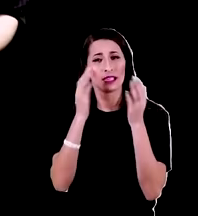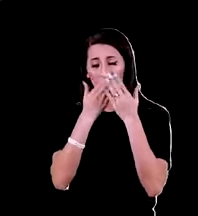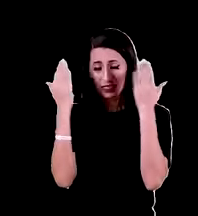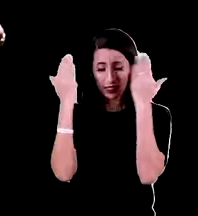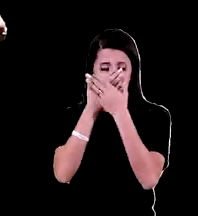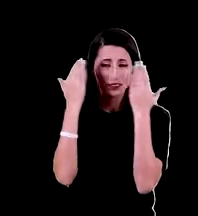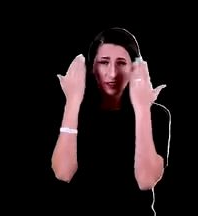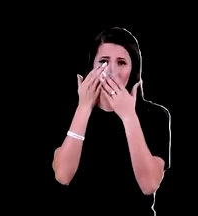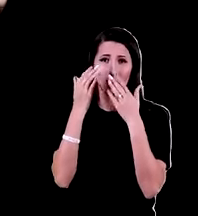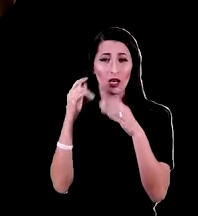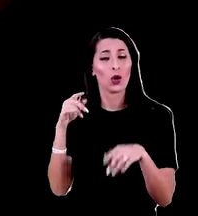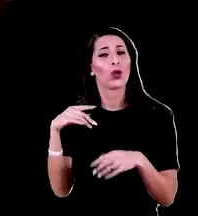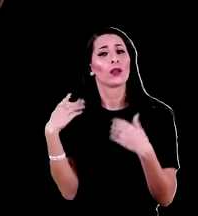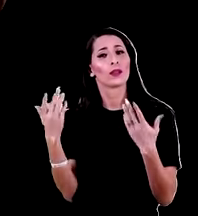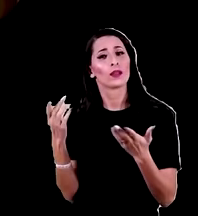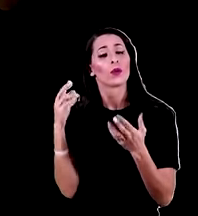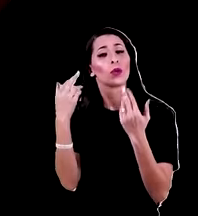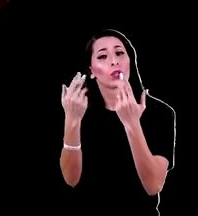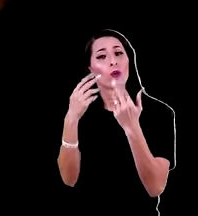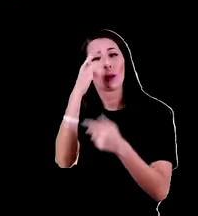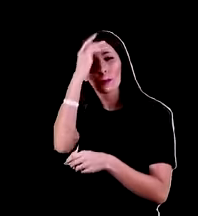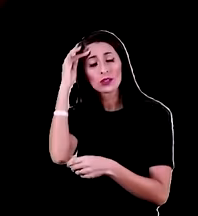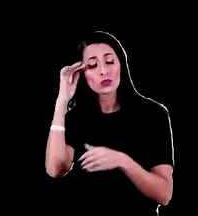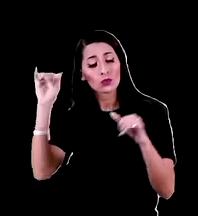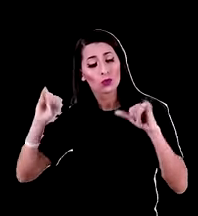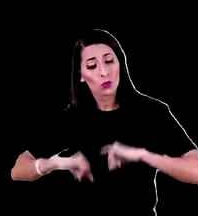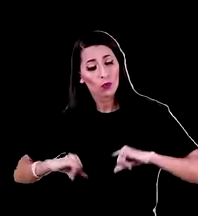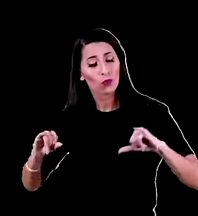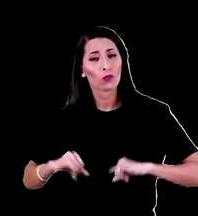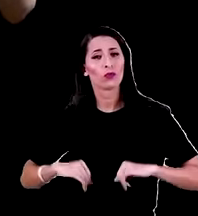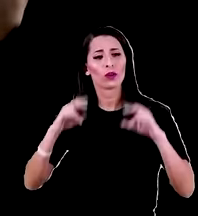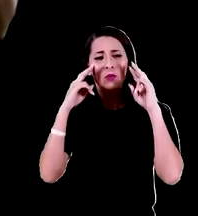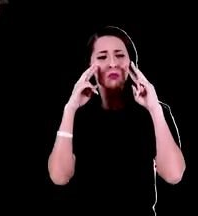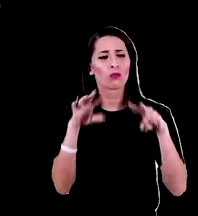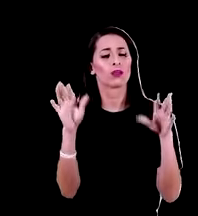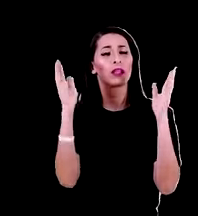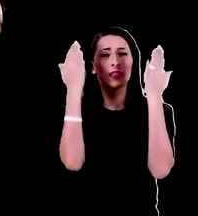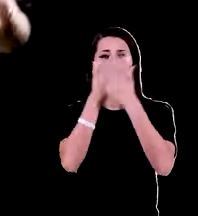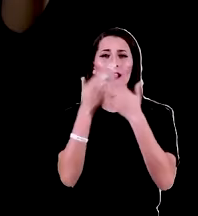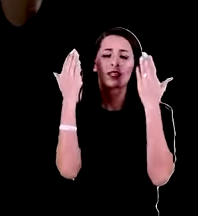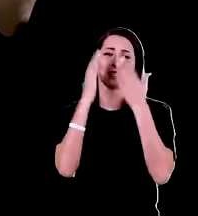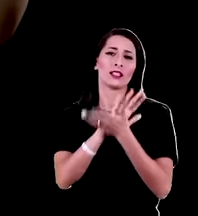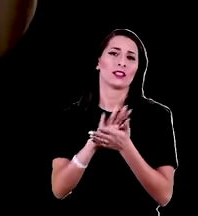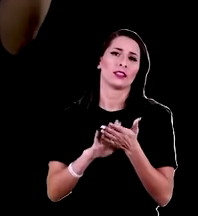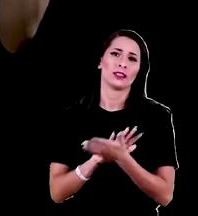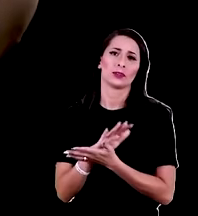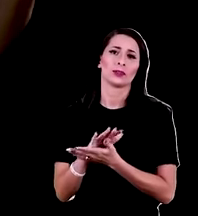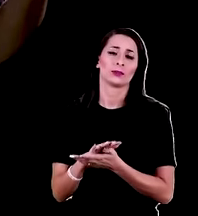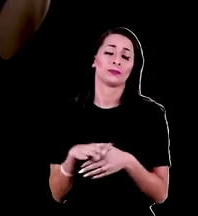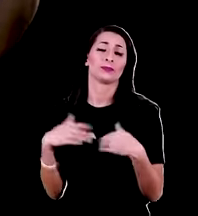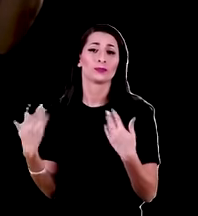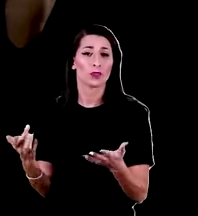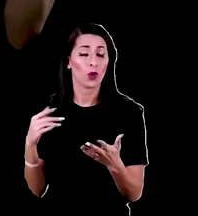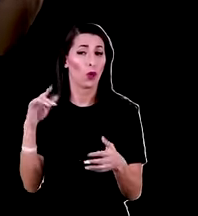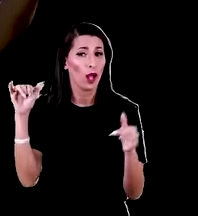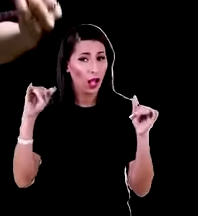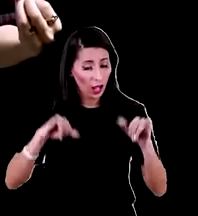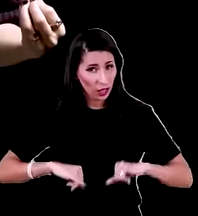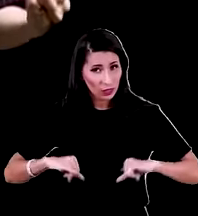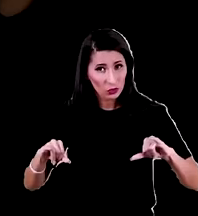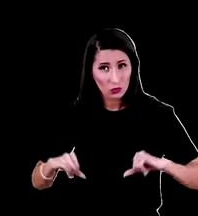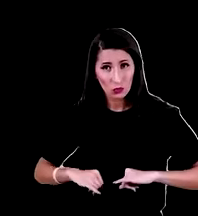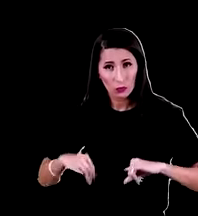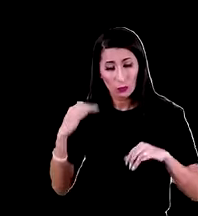enxerga direito. A dor é tão grande que não faz ela perceber coisas simples. É por isso que a gente precisa de um amigo na